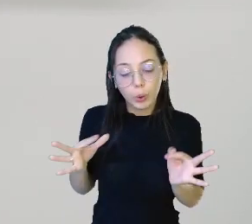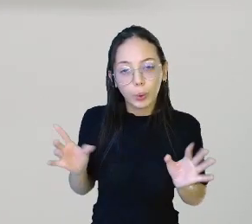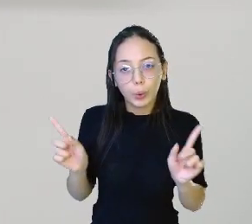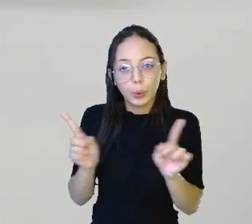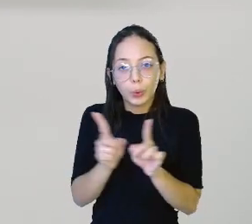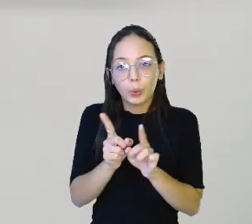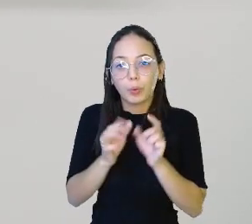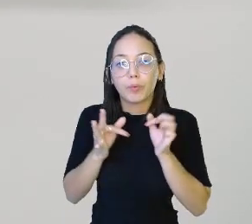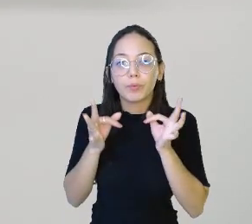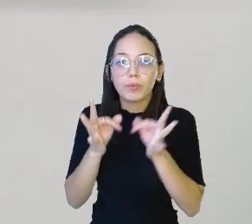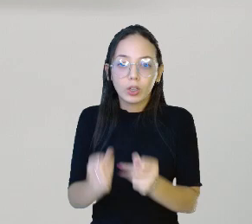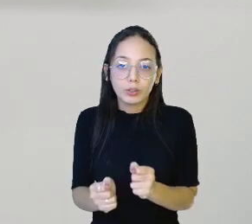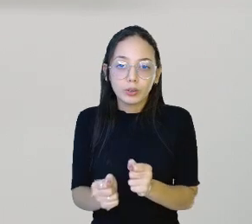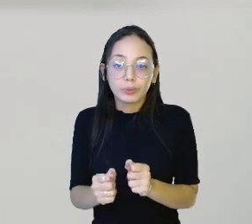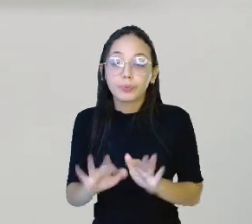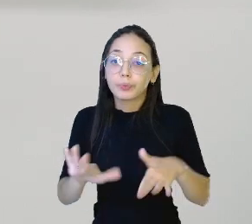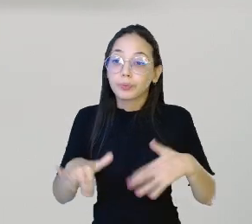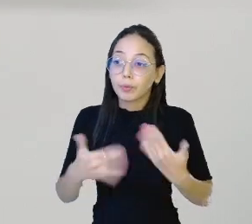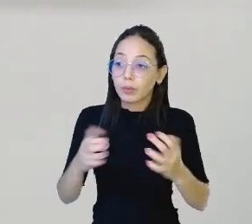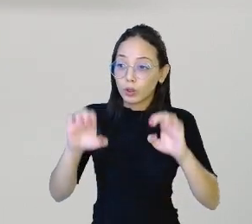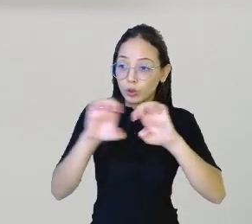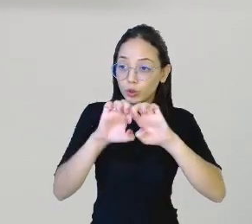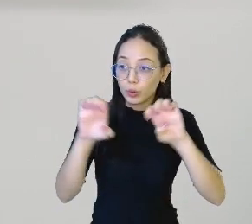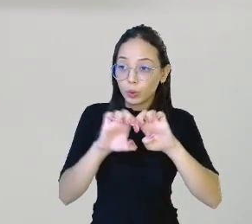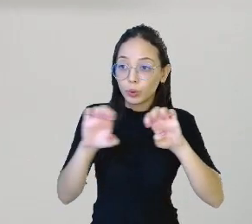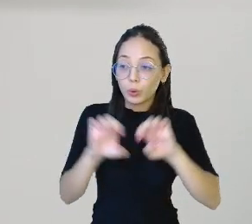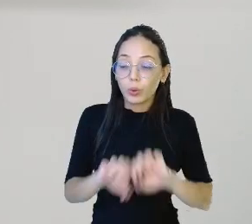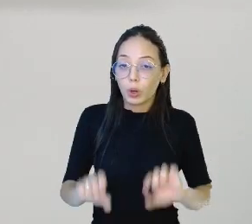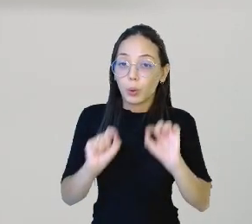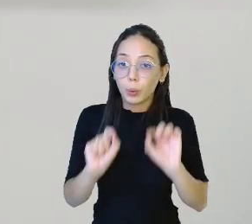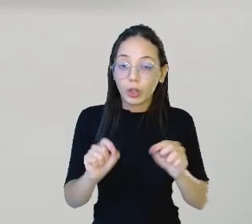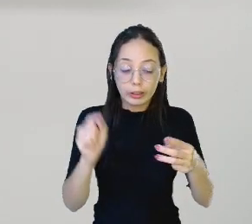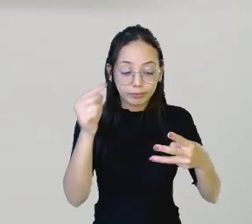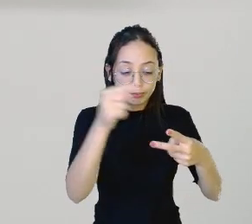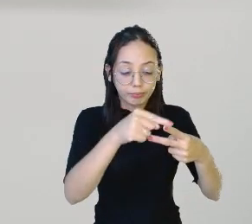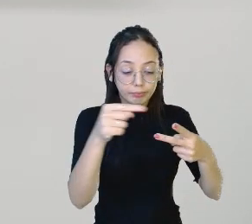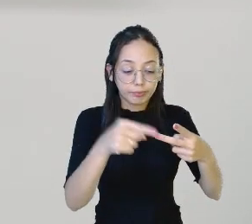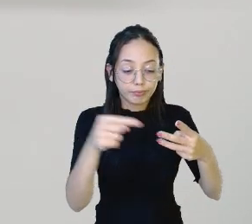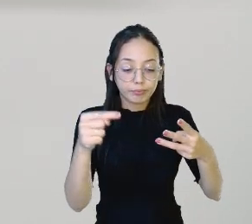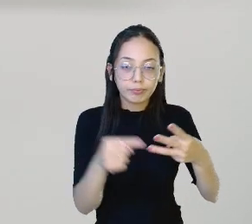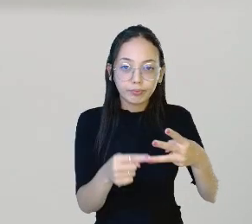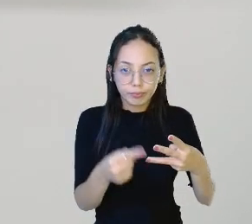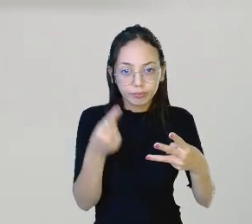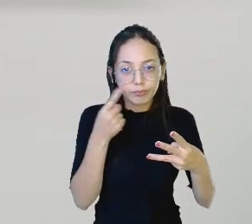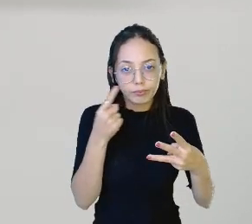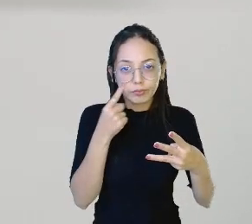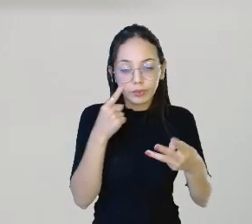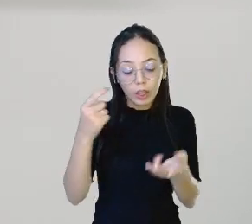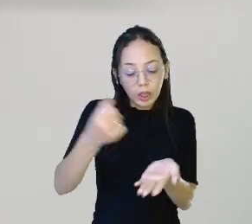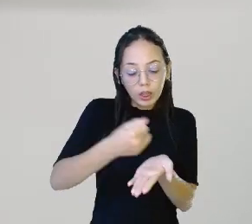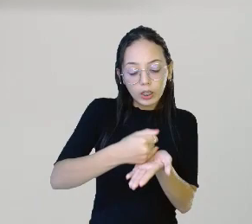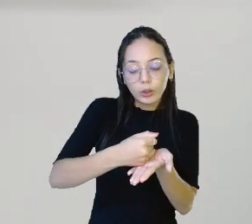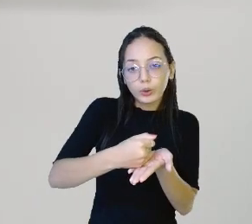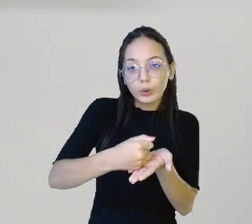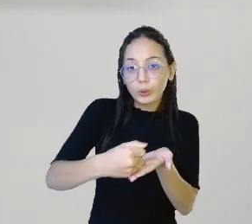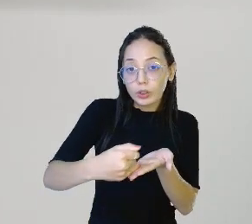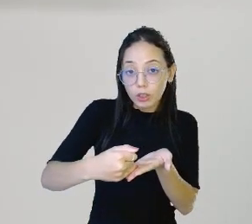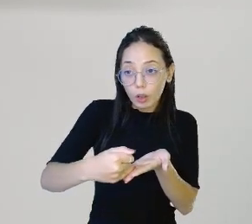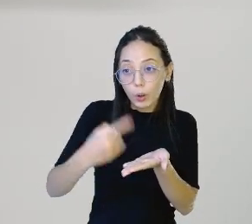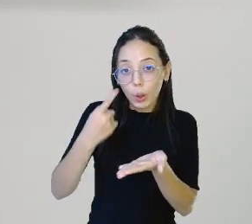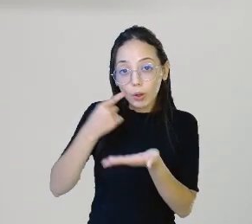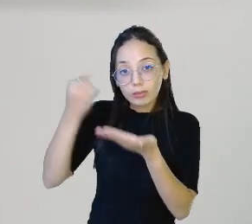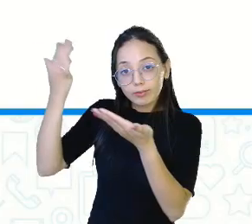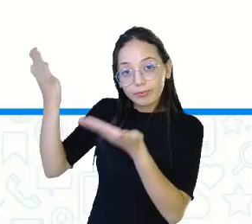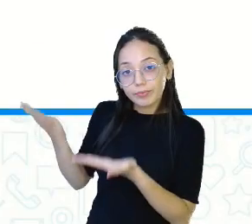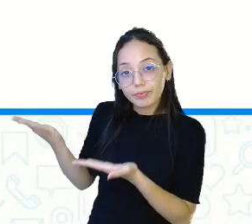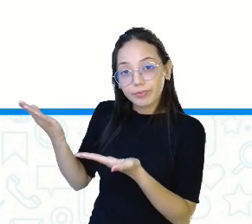Tá certo? Então, a estrutura é dividida em 3 partes. Vamos ver essas 3 partes. Qual é a primeira que está na sua